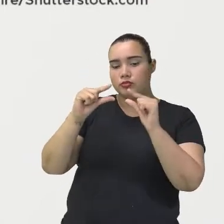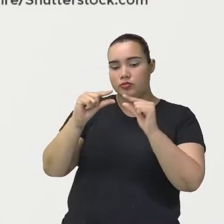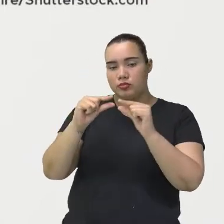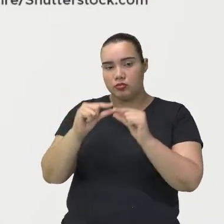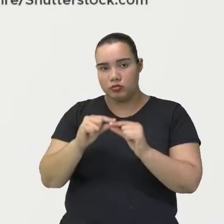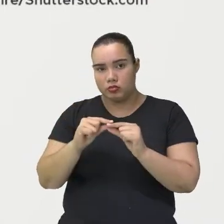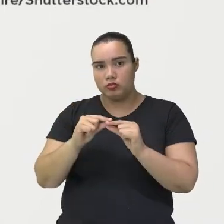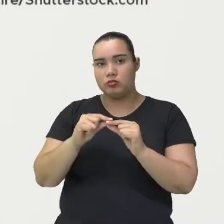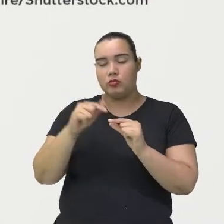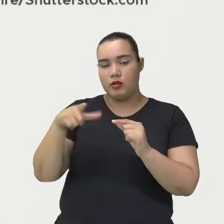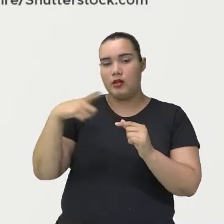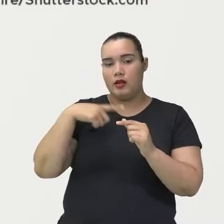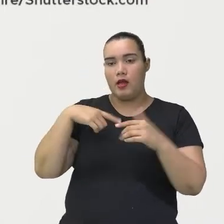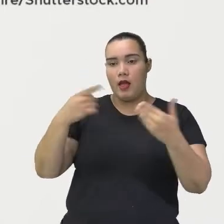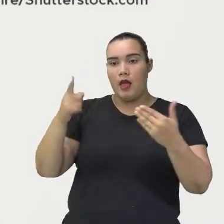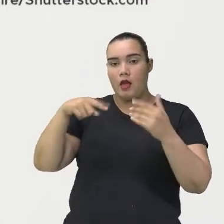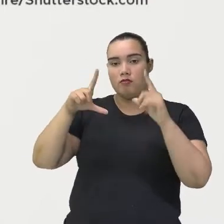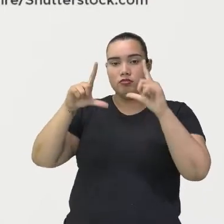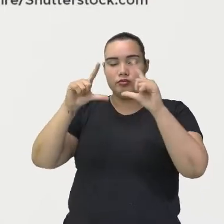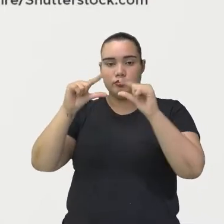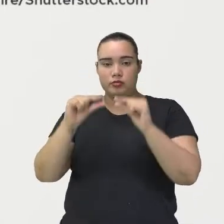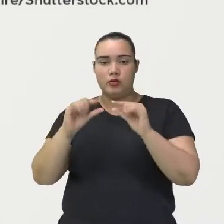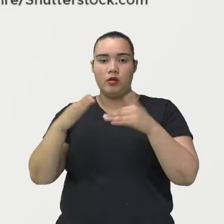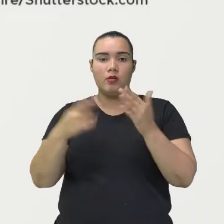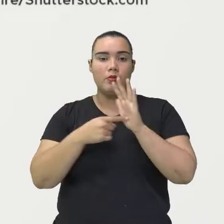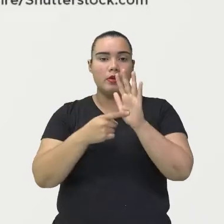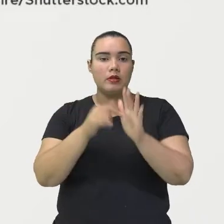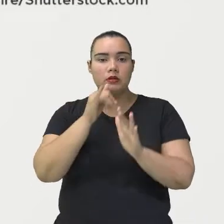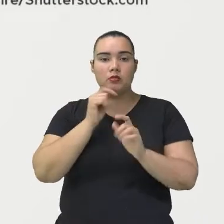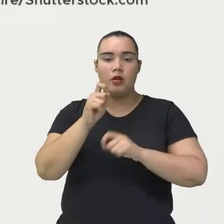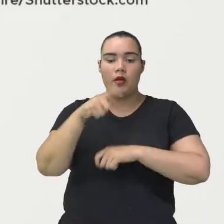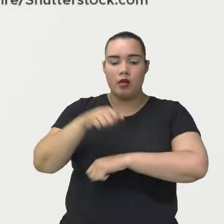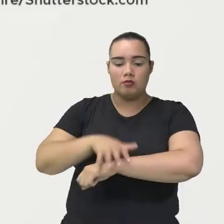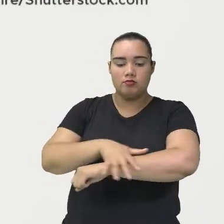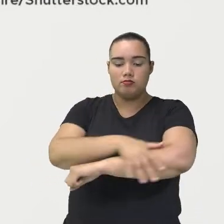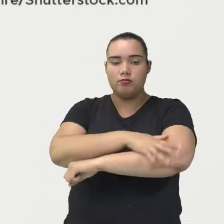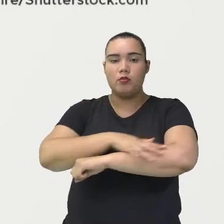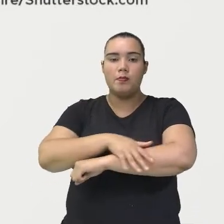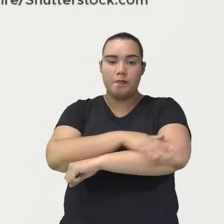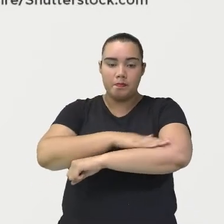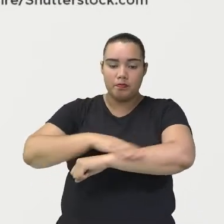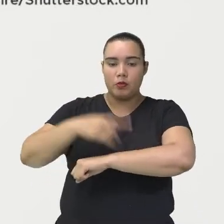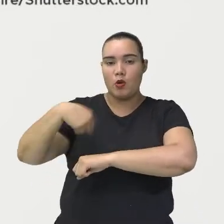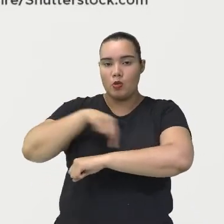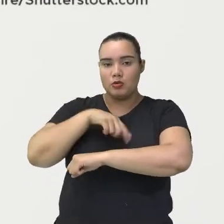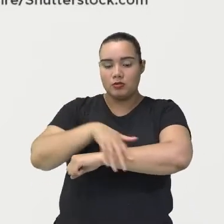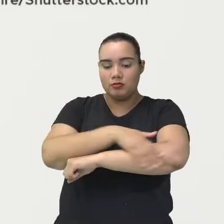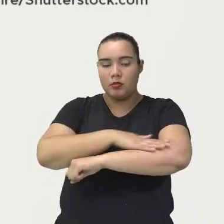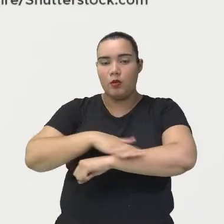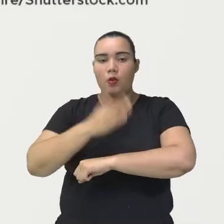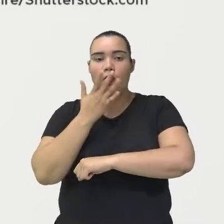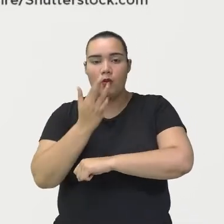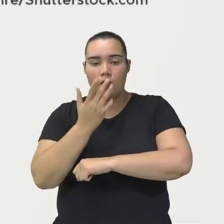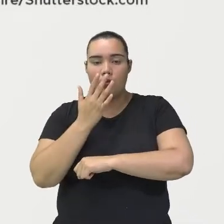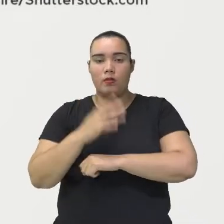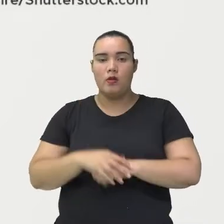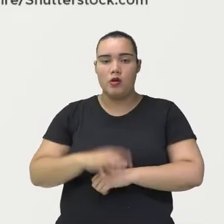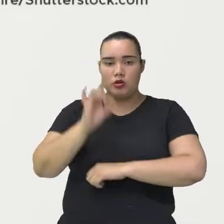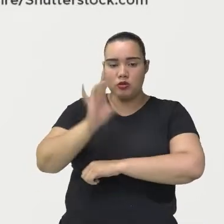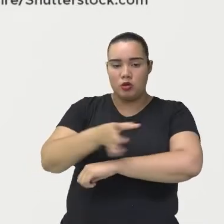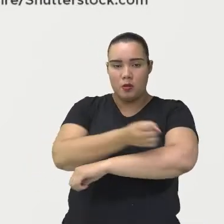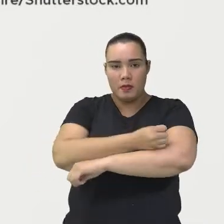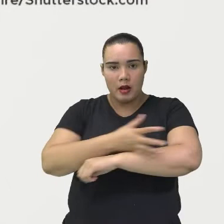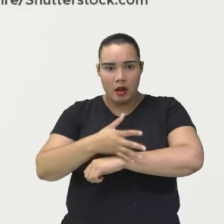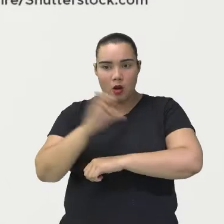chegar ao menor gradiente. E um exemplo disso são os tons de pele. Não existe apenas pele branca